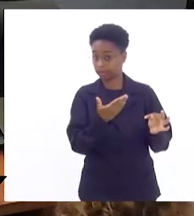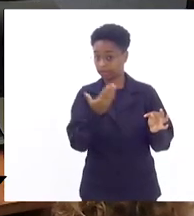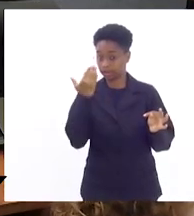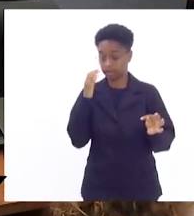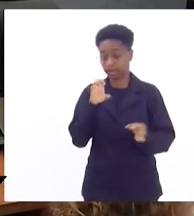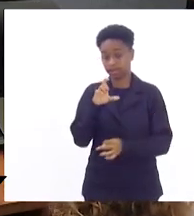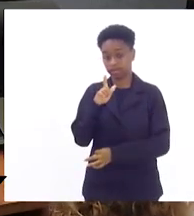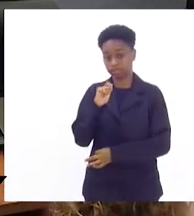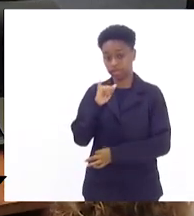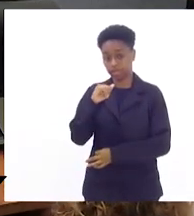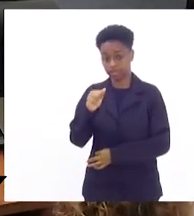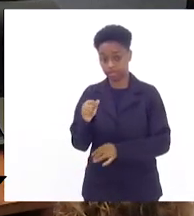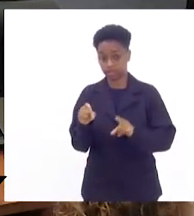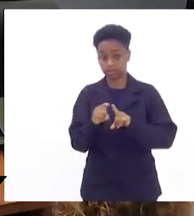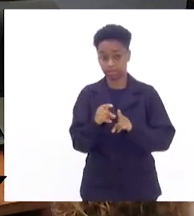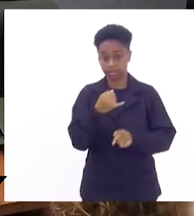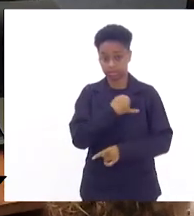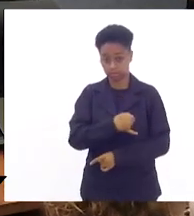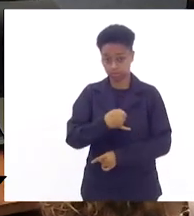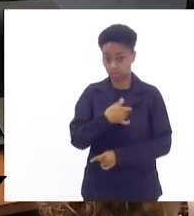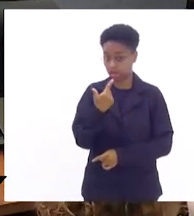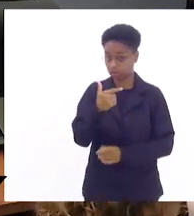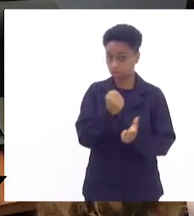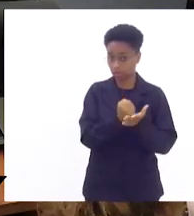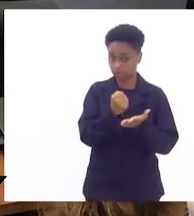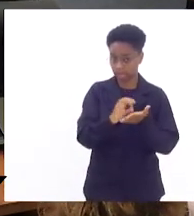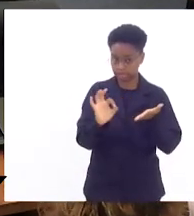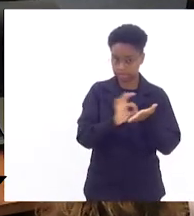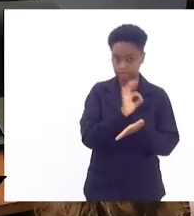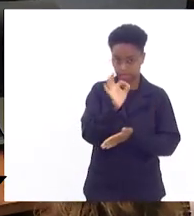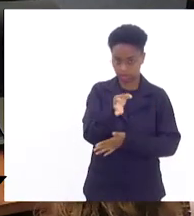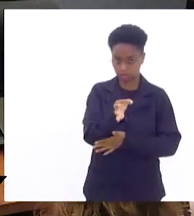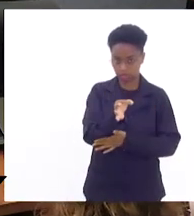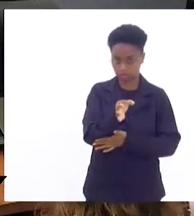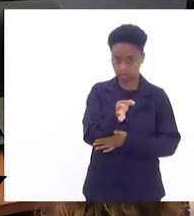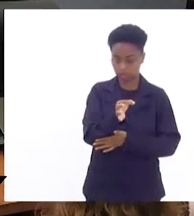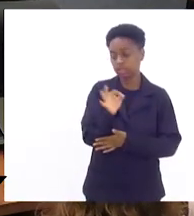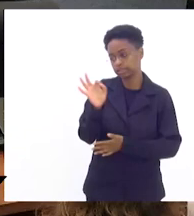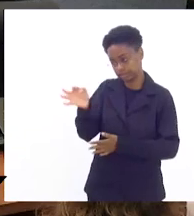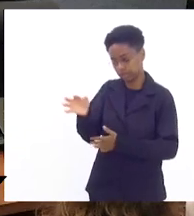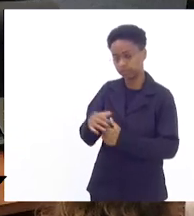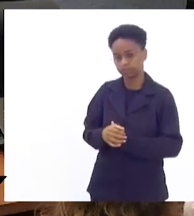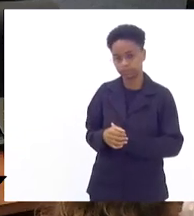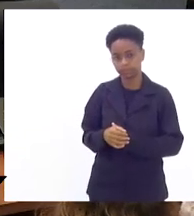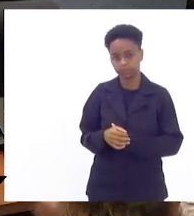São João de Meriti, ele não teve o contrato assinado. É isso? É isso. Então...